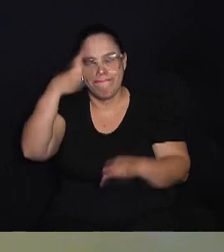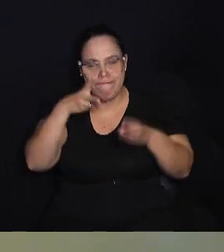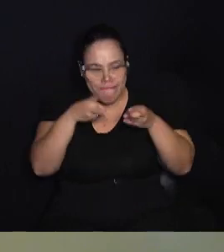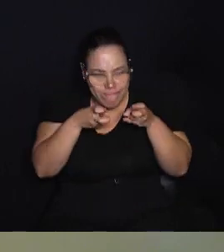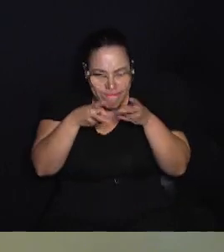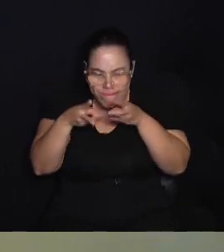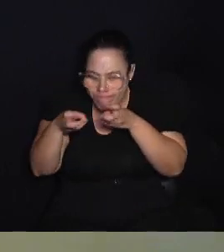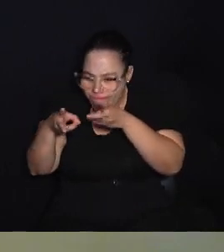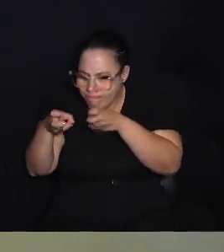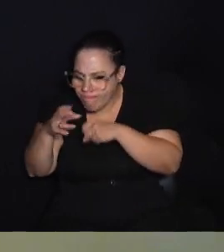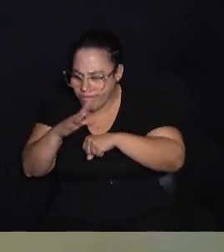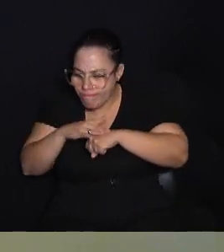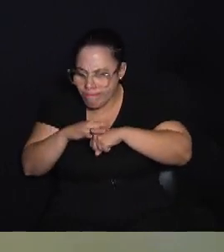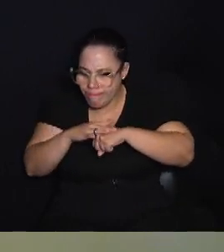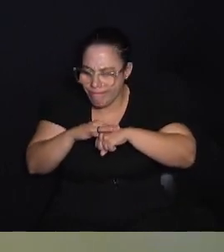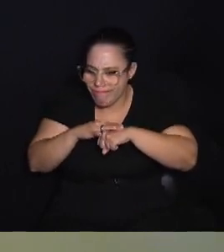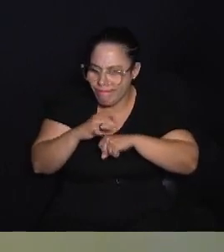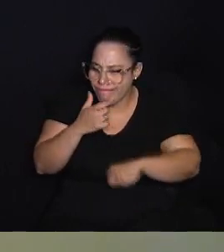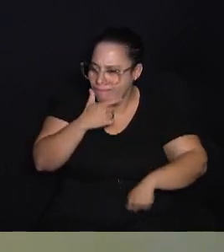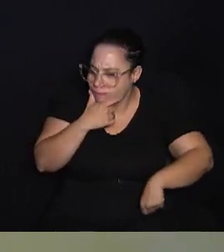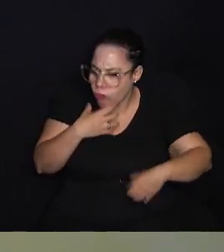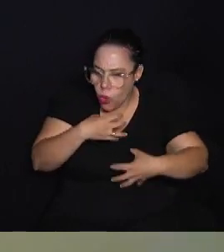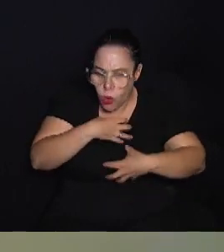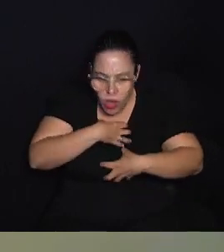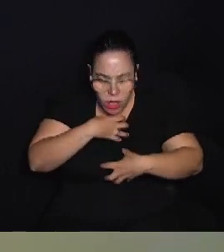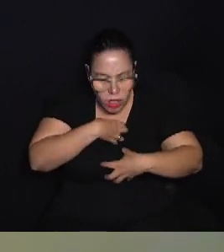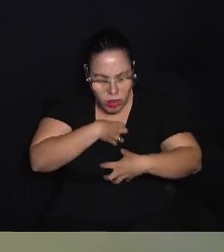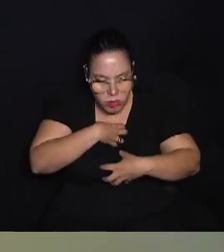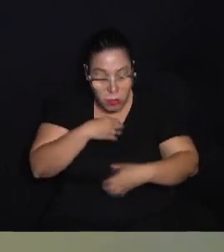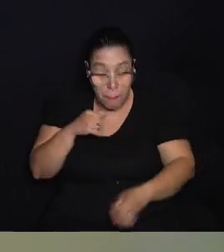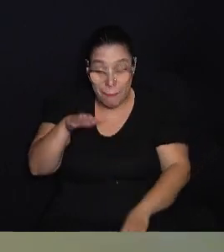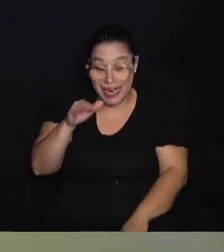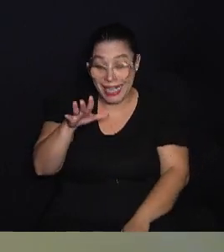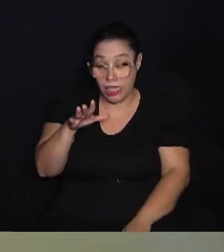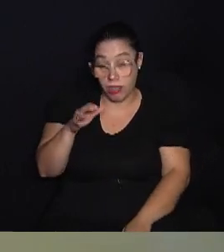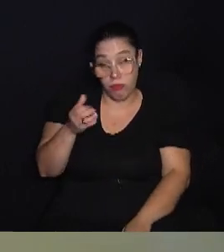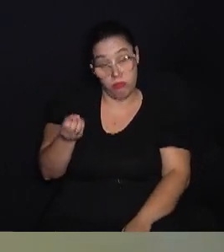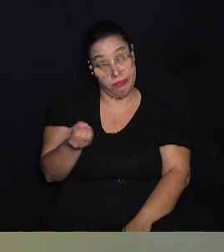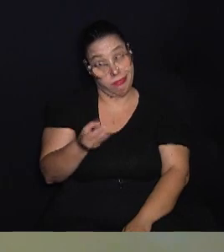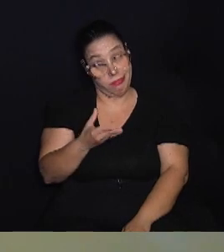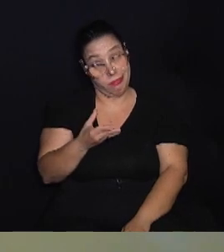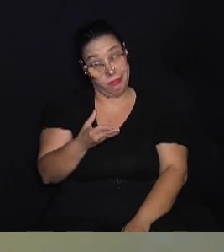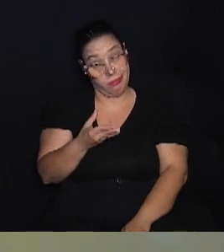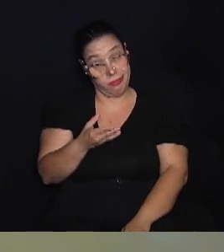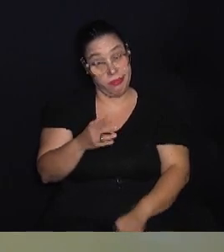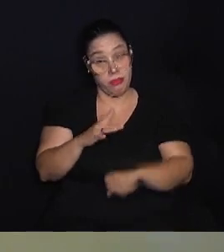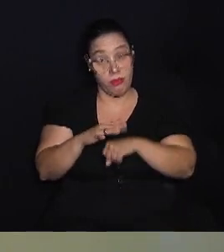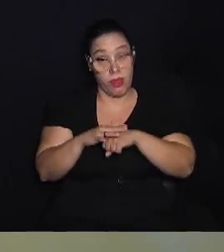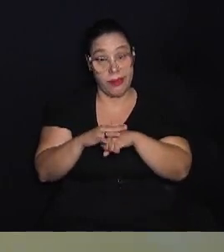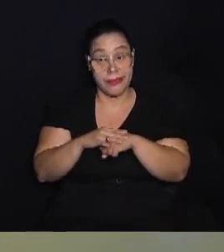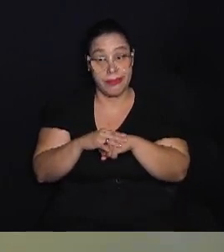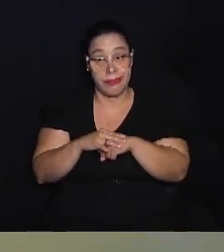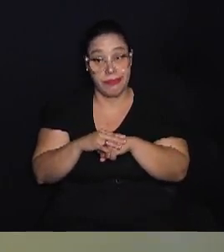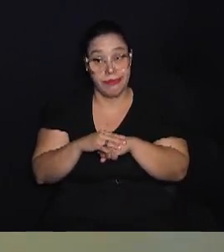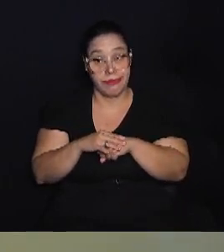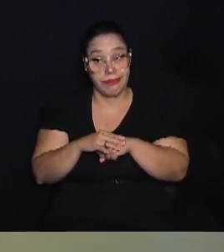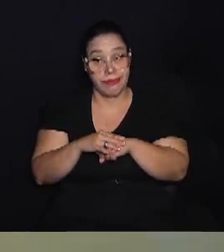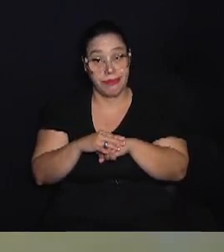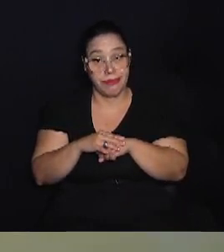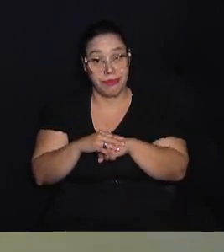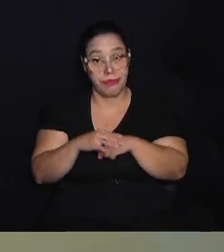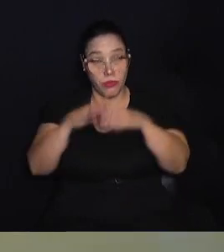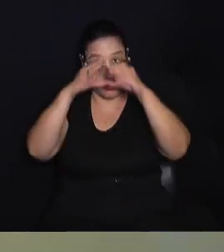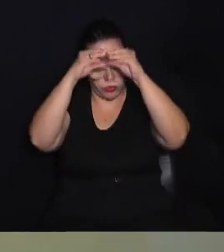em sintomas dos seus idosos e nós, mais novos, de que é uma doença, se não for o